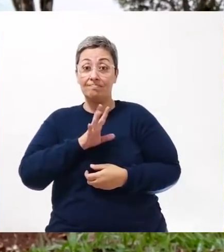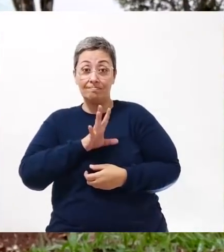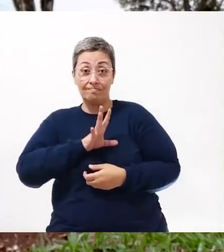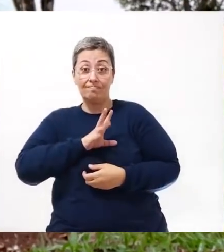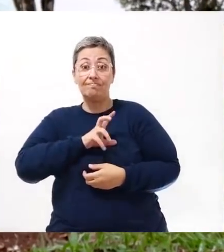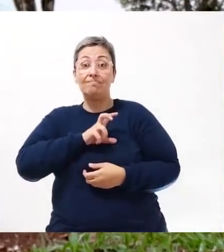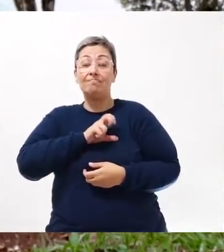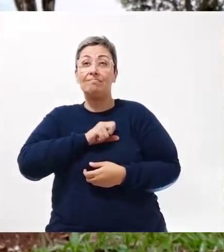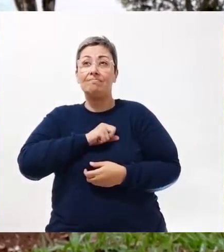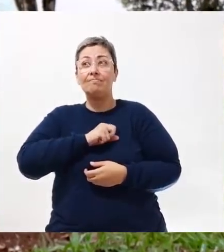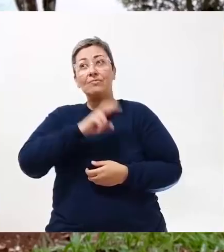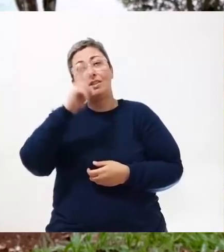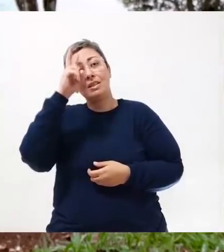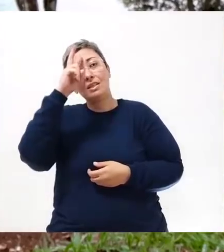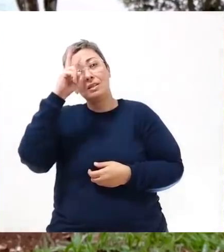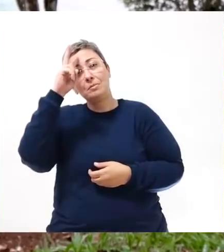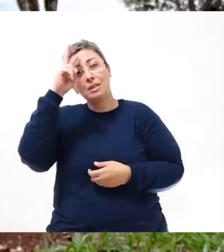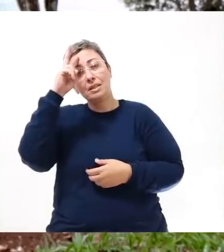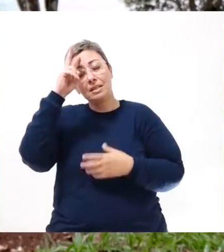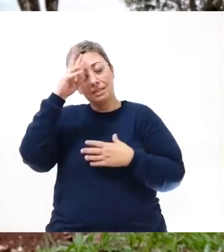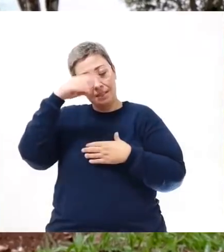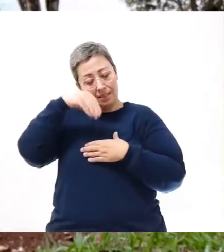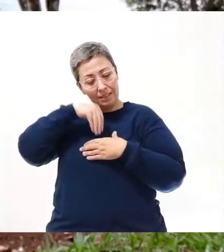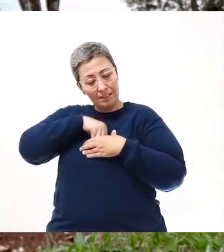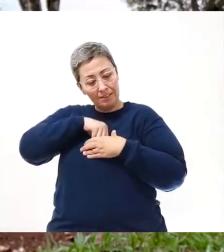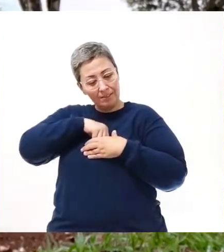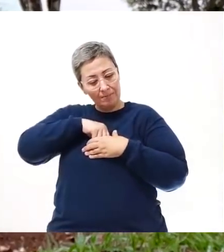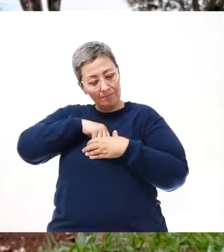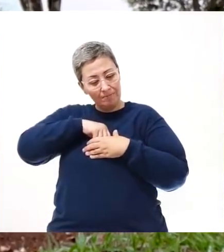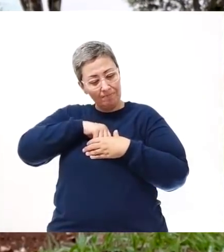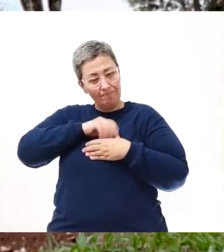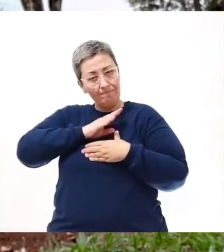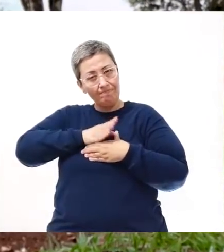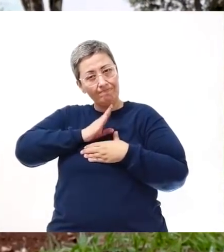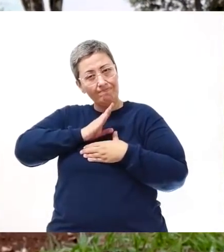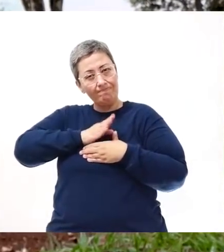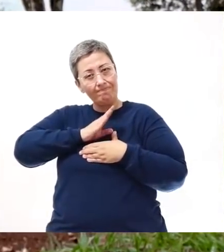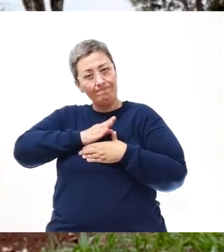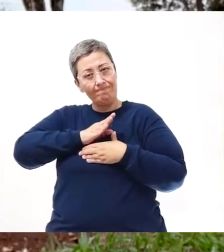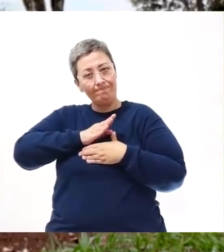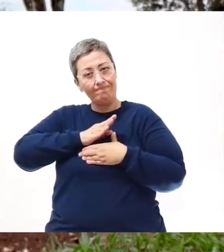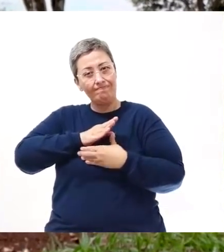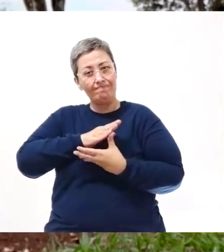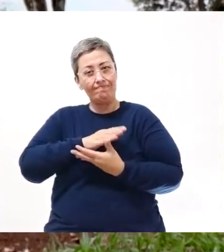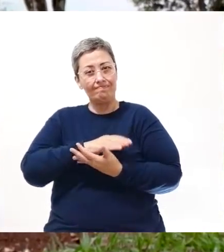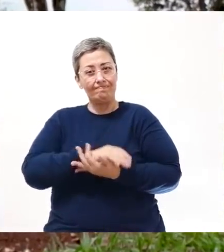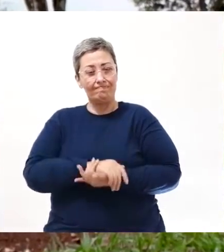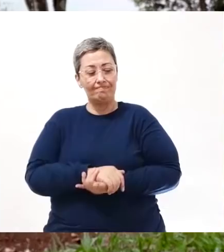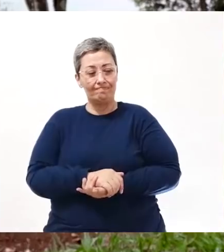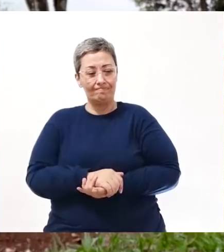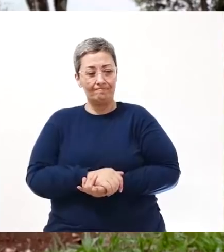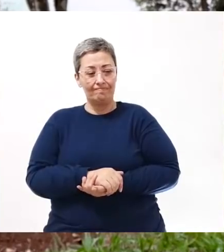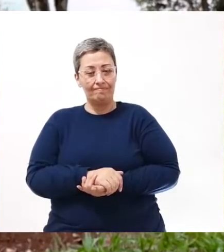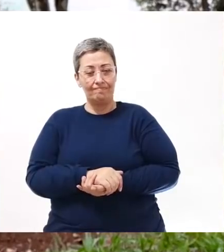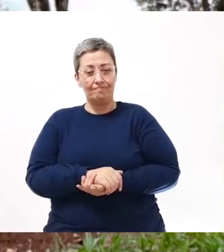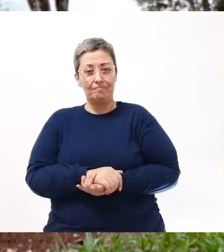saudades, amores, lembranças que dormem em nossos corações.